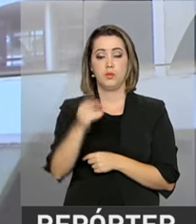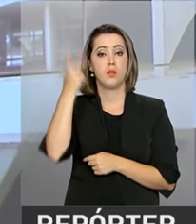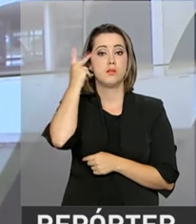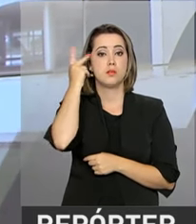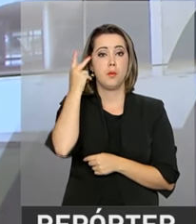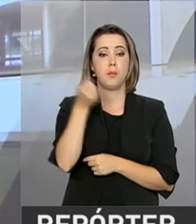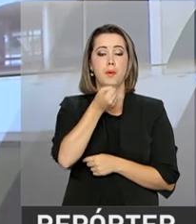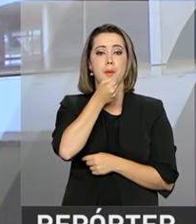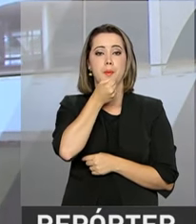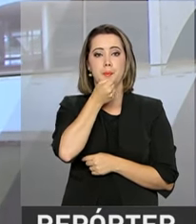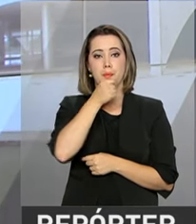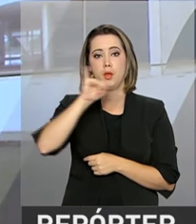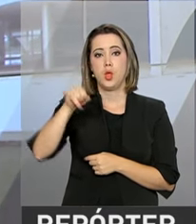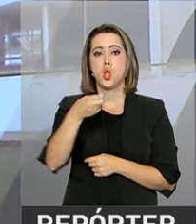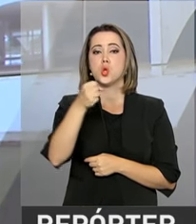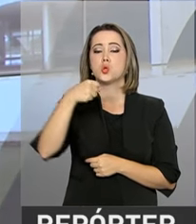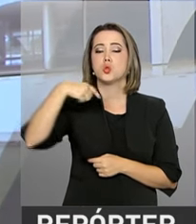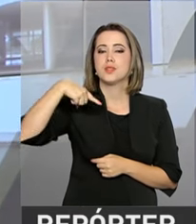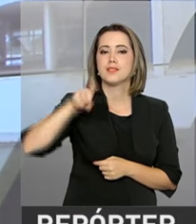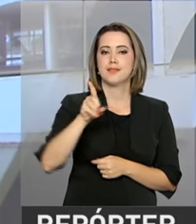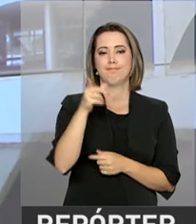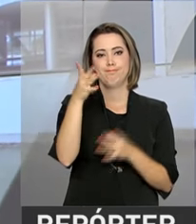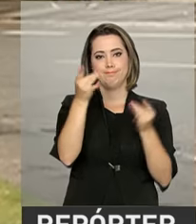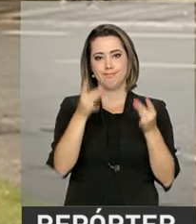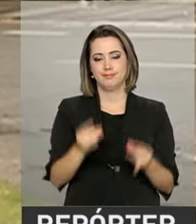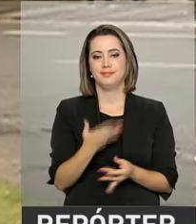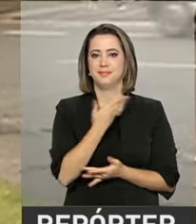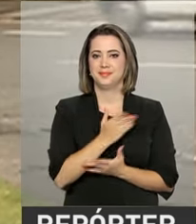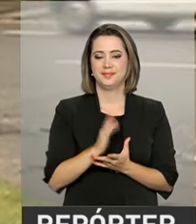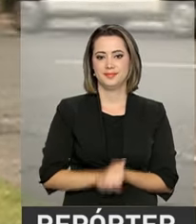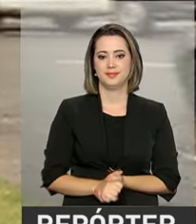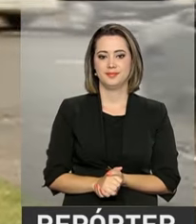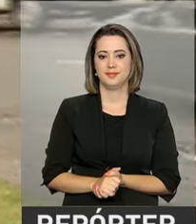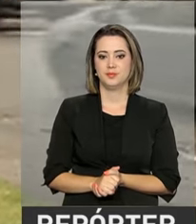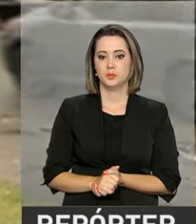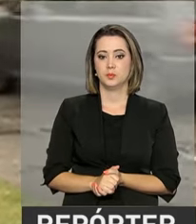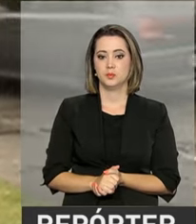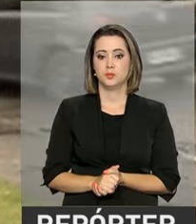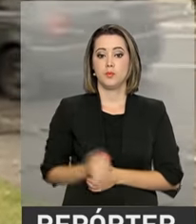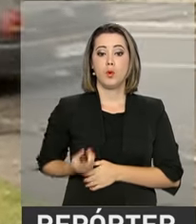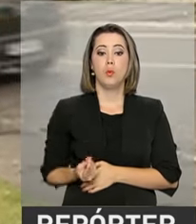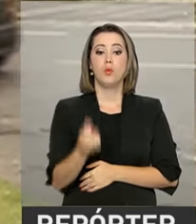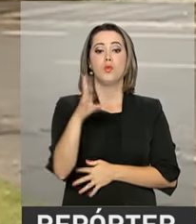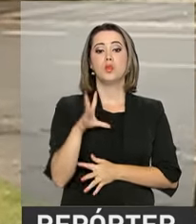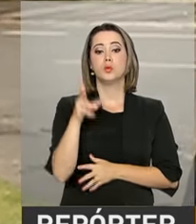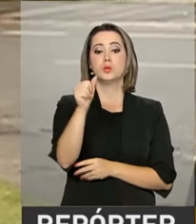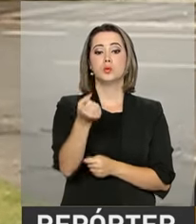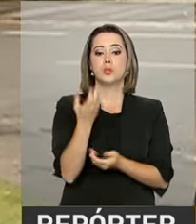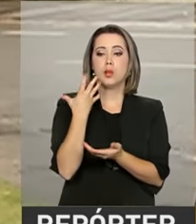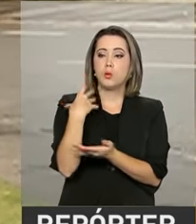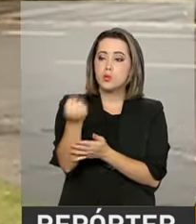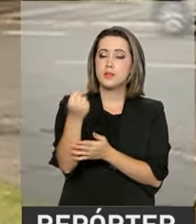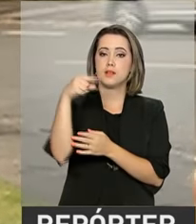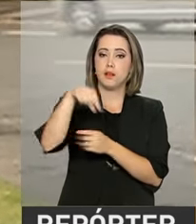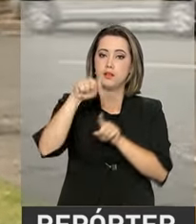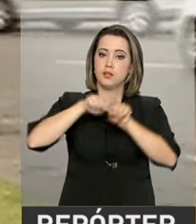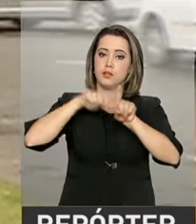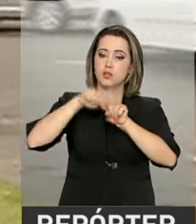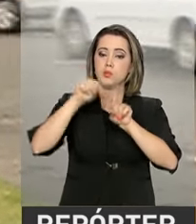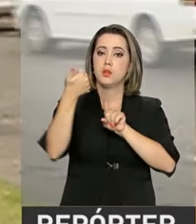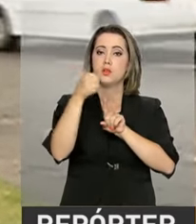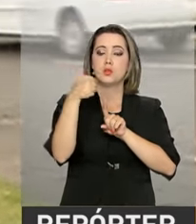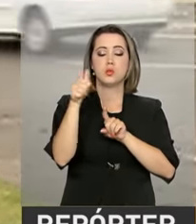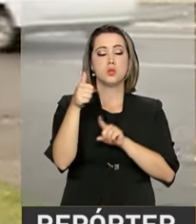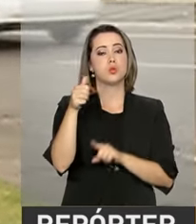Paulo, o repórter José Luiz Filho tem as informações. O valor total disponível para saques neste mês é de 11